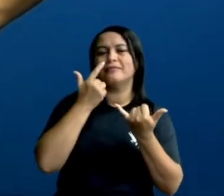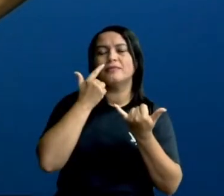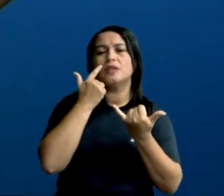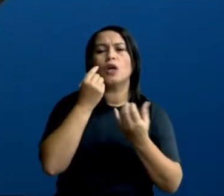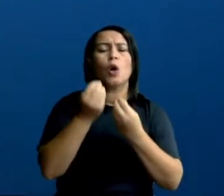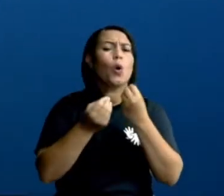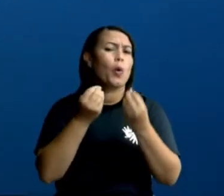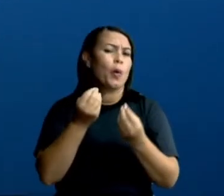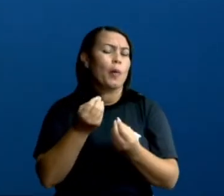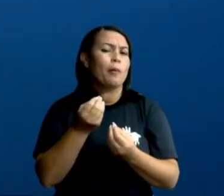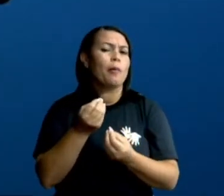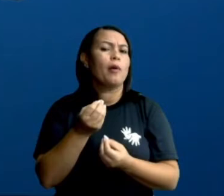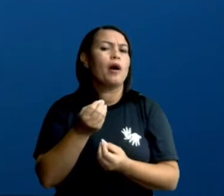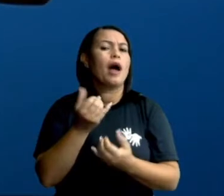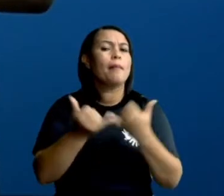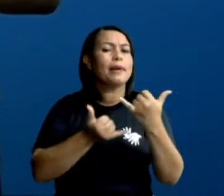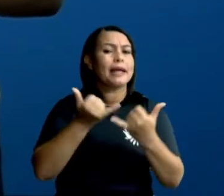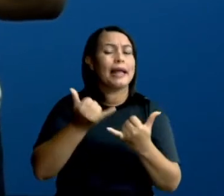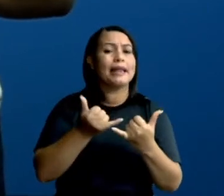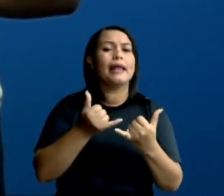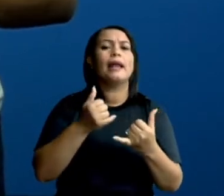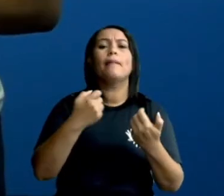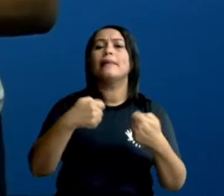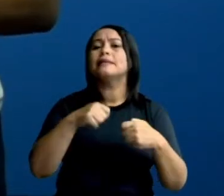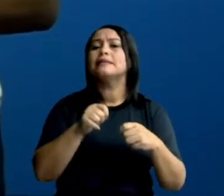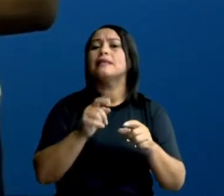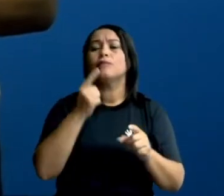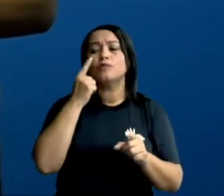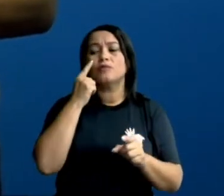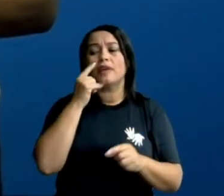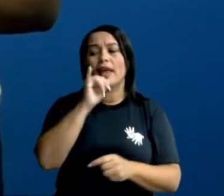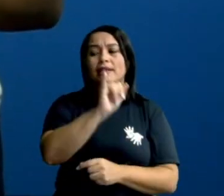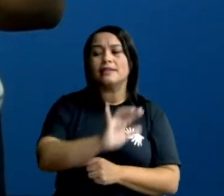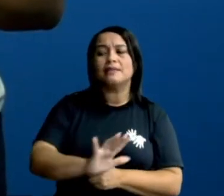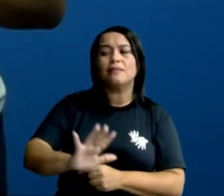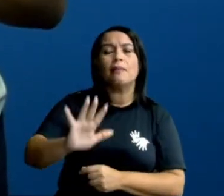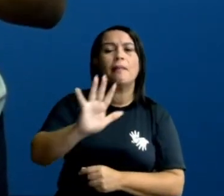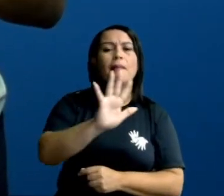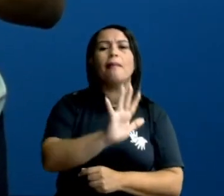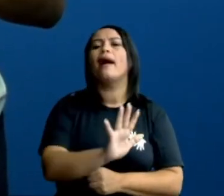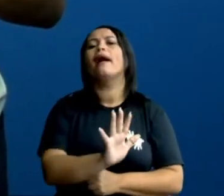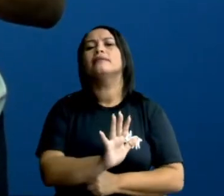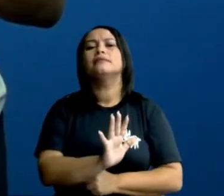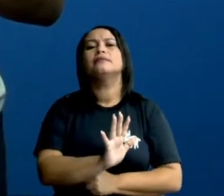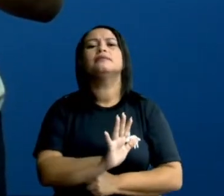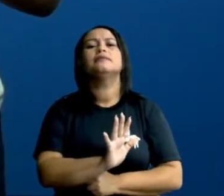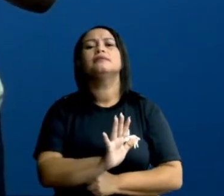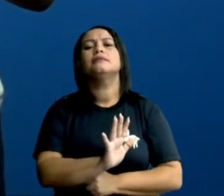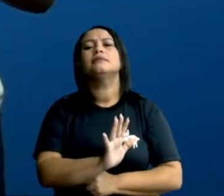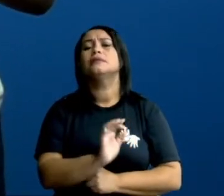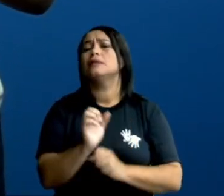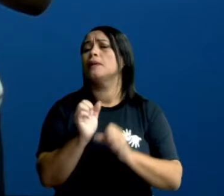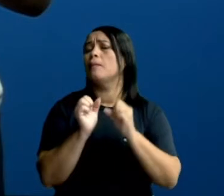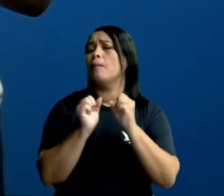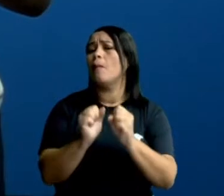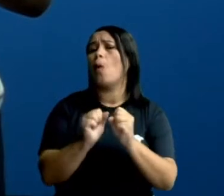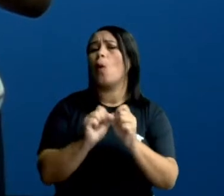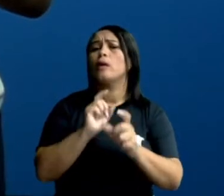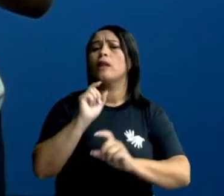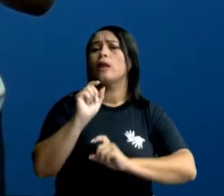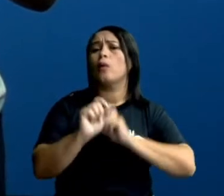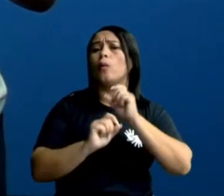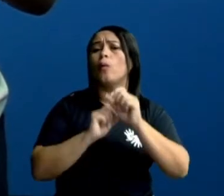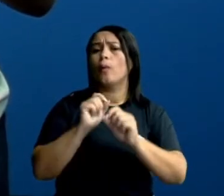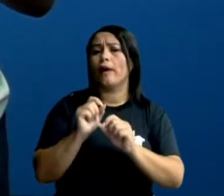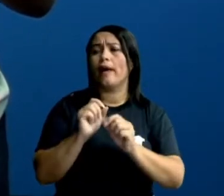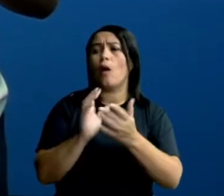E ele vai dizer o seguinte, a gente vai separar as formas que podem